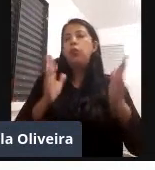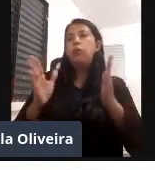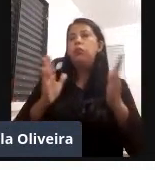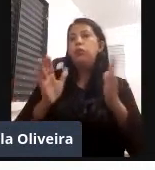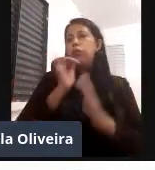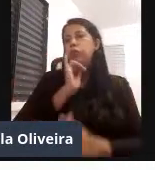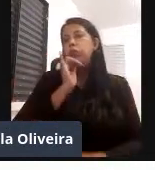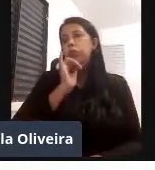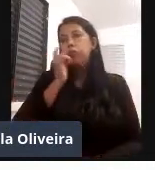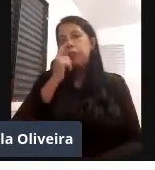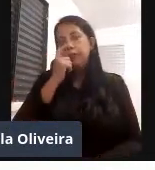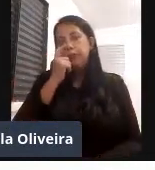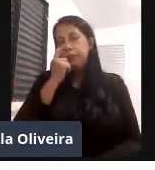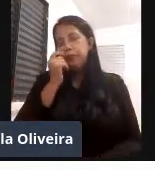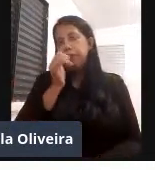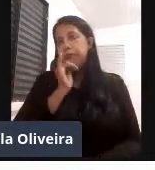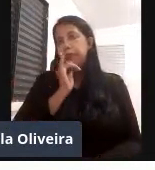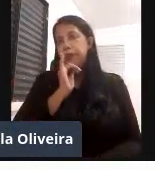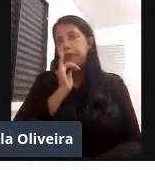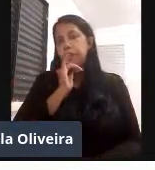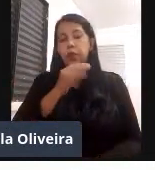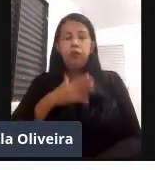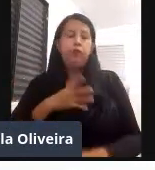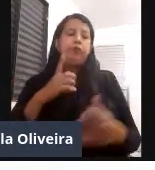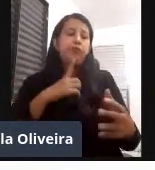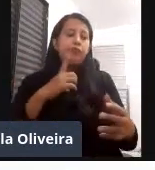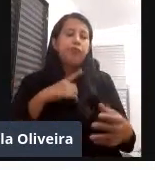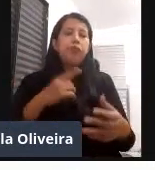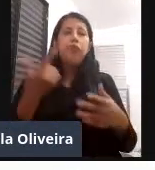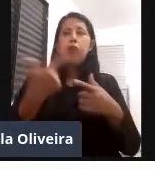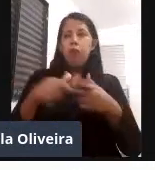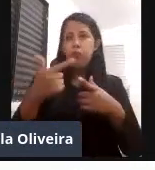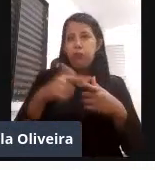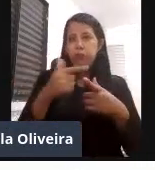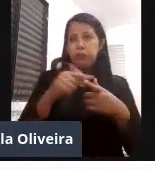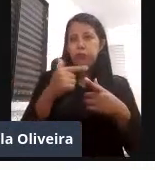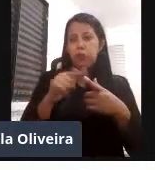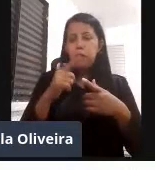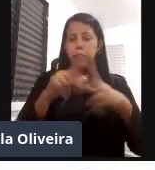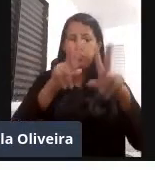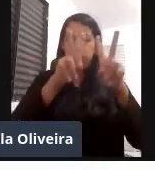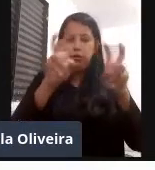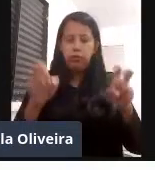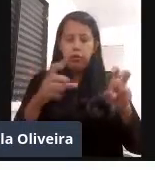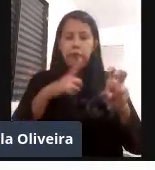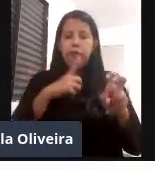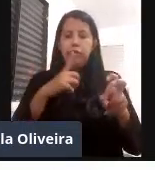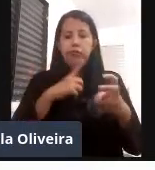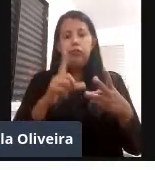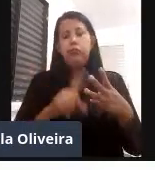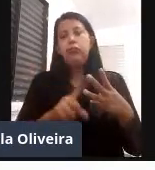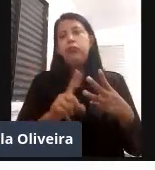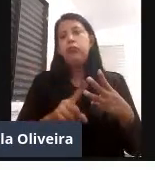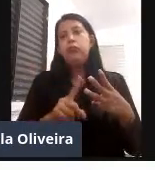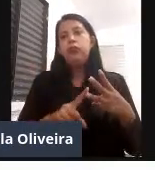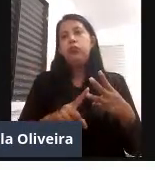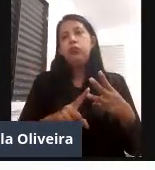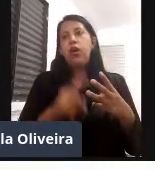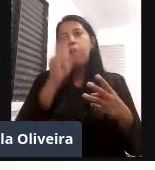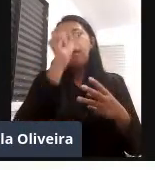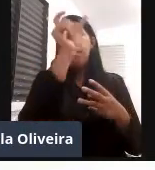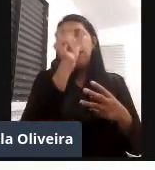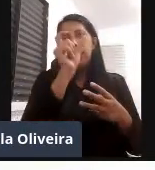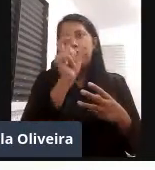para vocês, eu tenho o meu problema, quero saber quais são as tecnologias. Os meus descritores, palavras-chave, vai